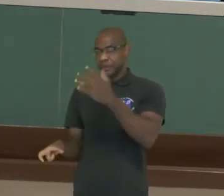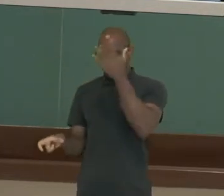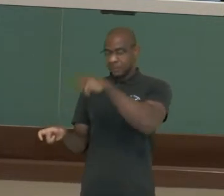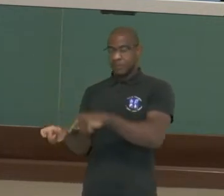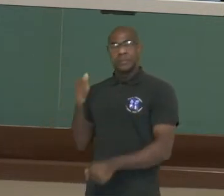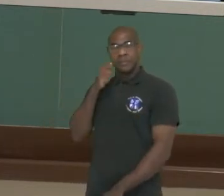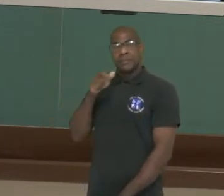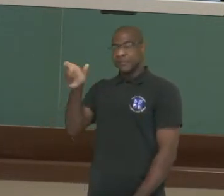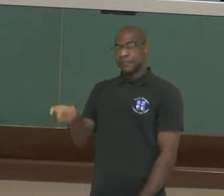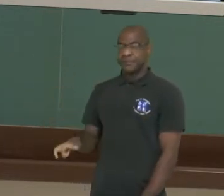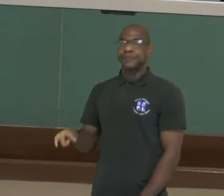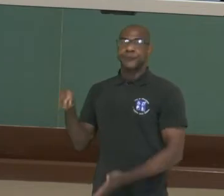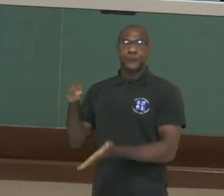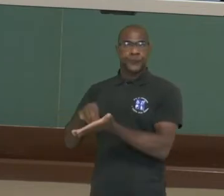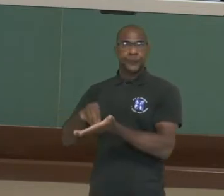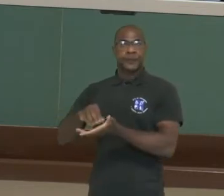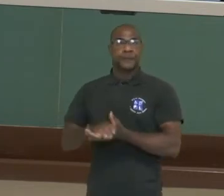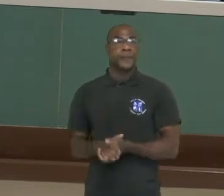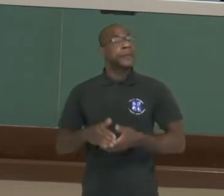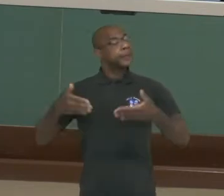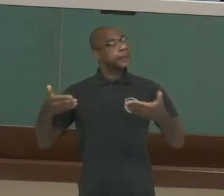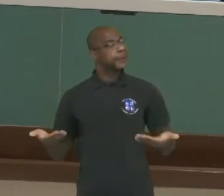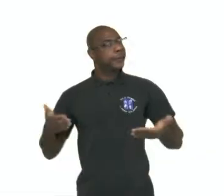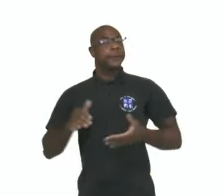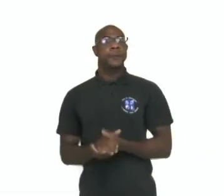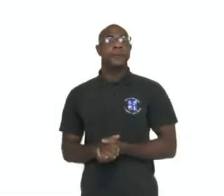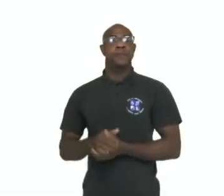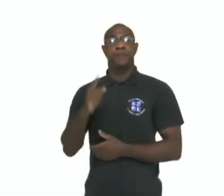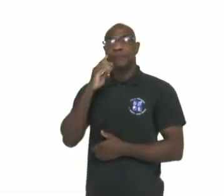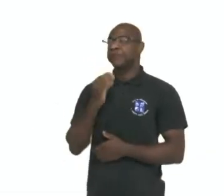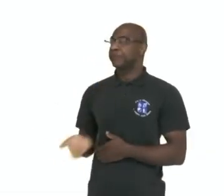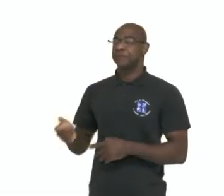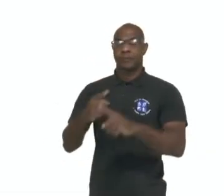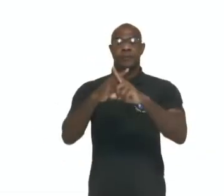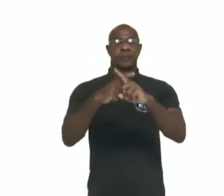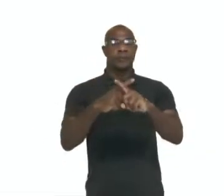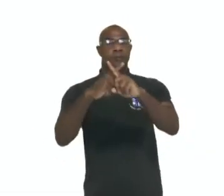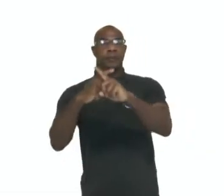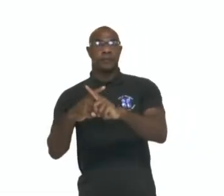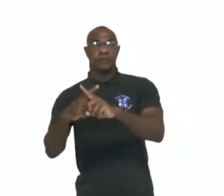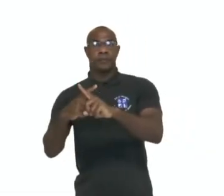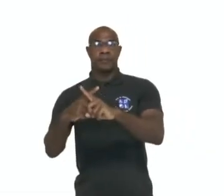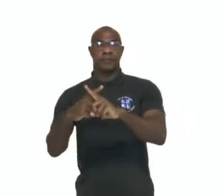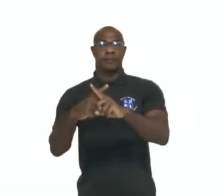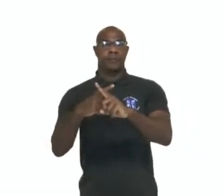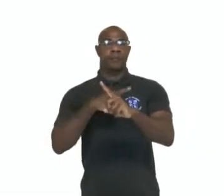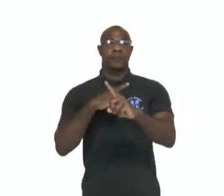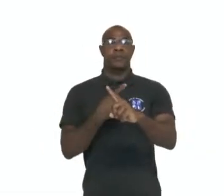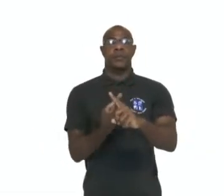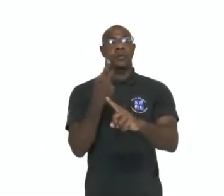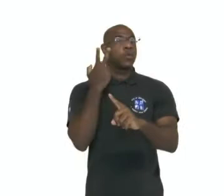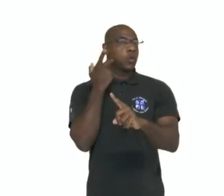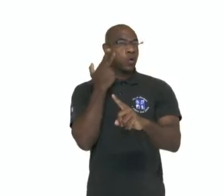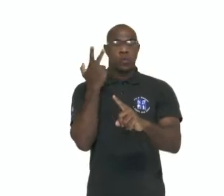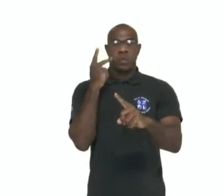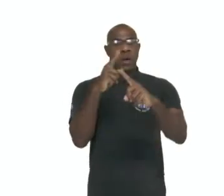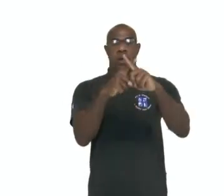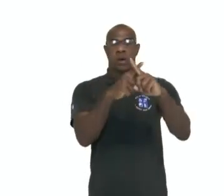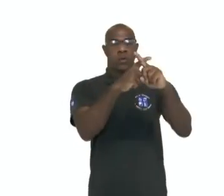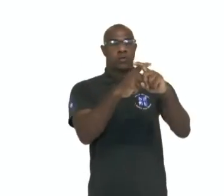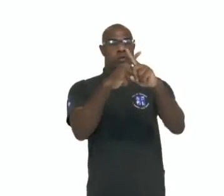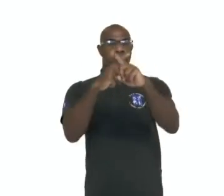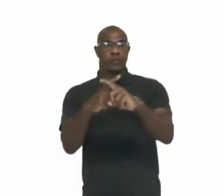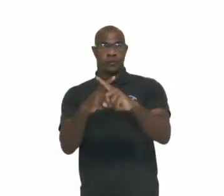menina. Sendo assim, no par XX, se fosse um indivíduo normal, como a professora